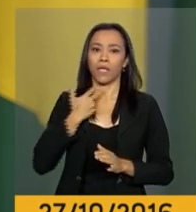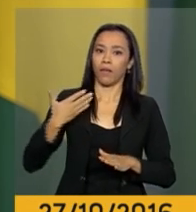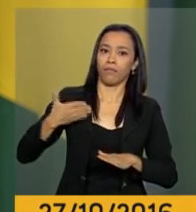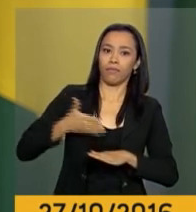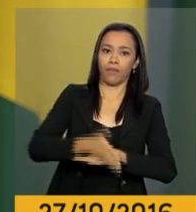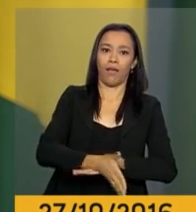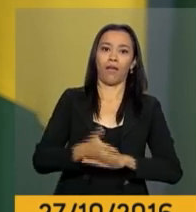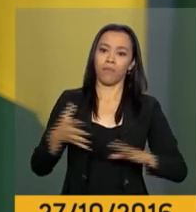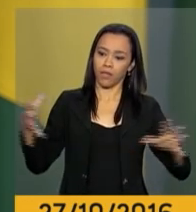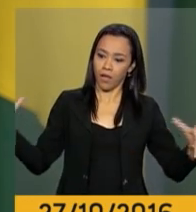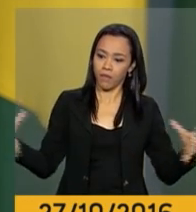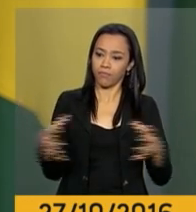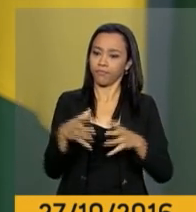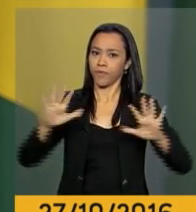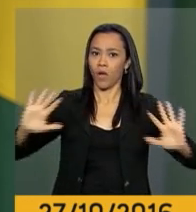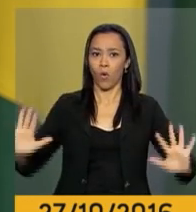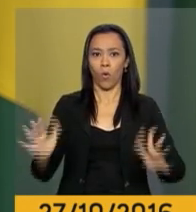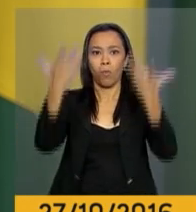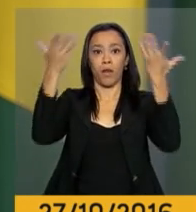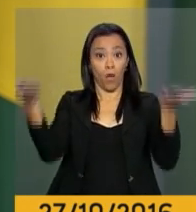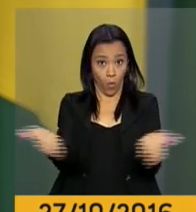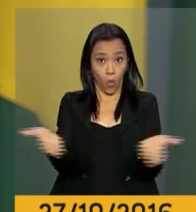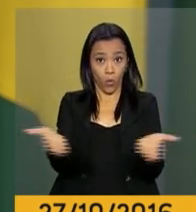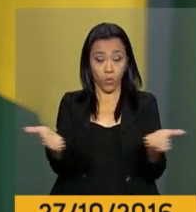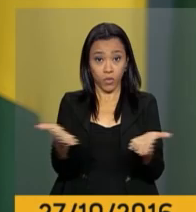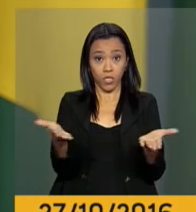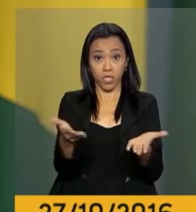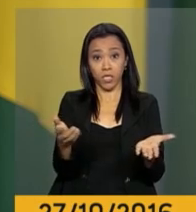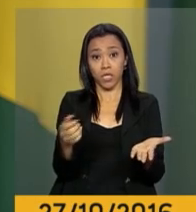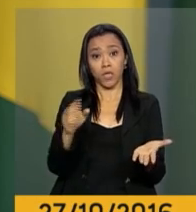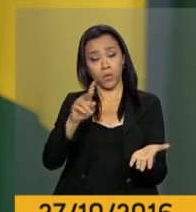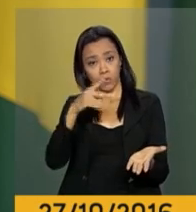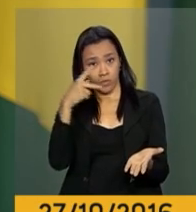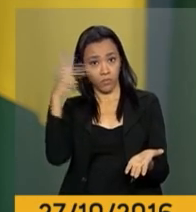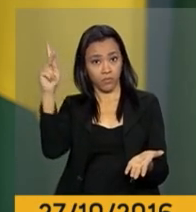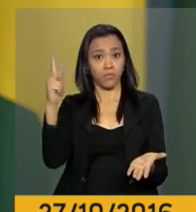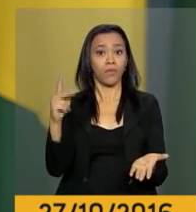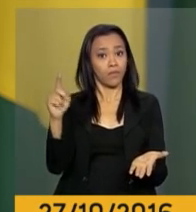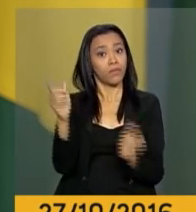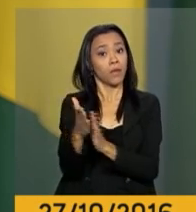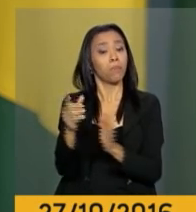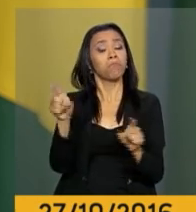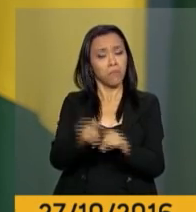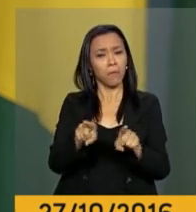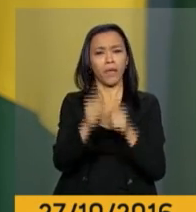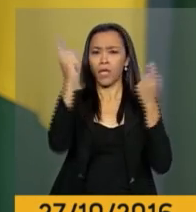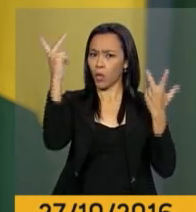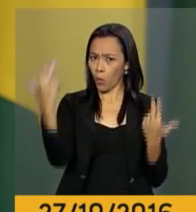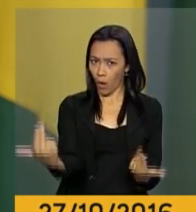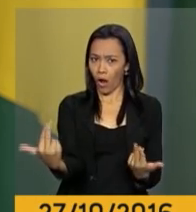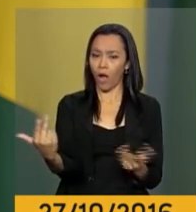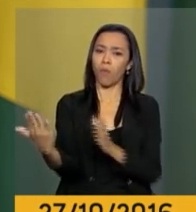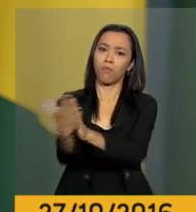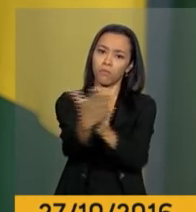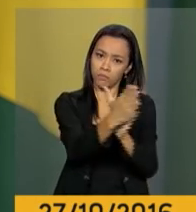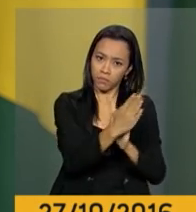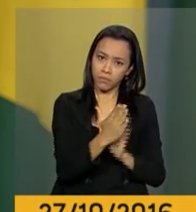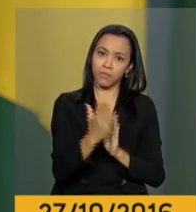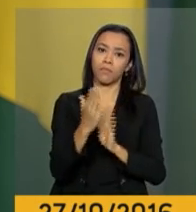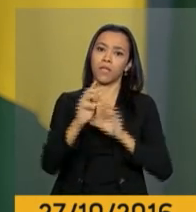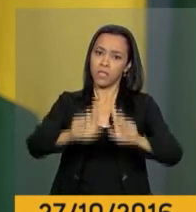para comemorar este grande ato do governo, com suas vuvuzelas, também aplaudem este grande momento do governo